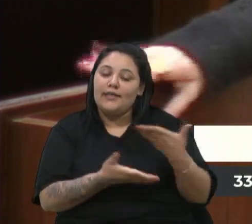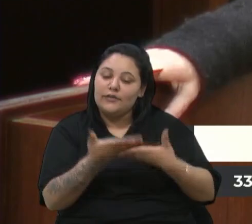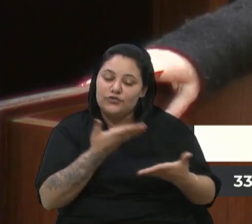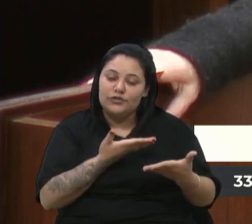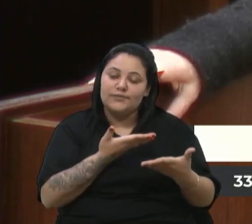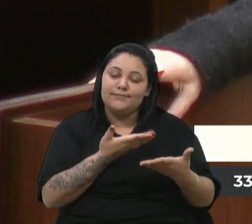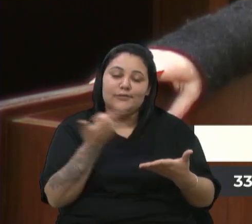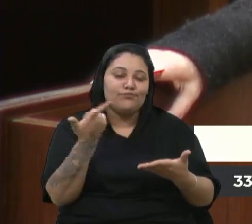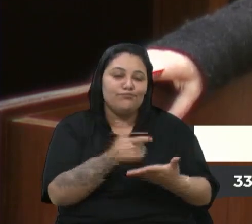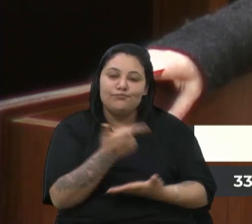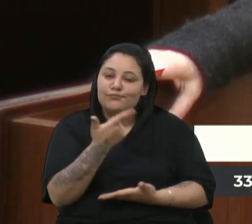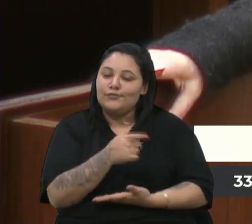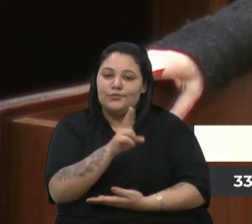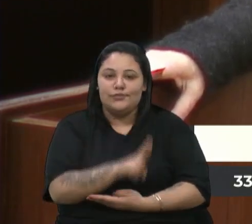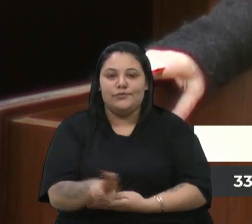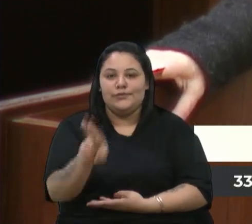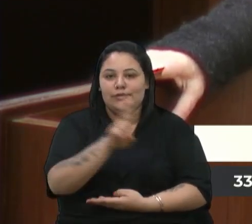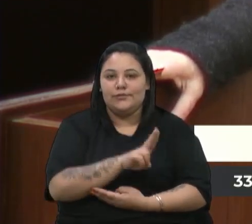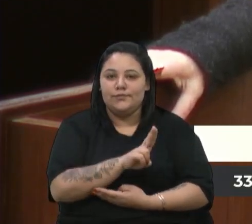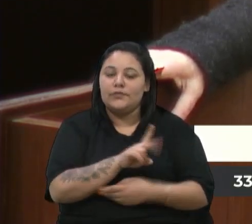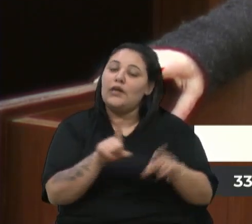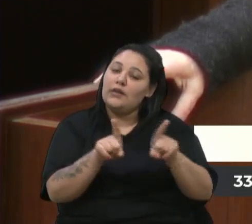serviço. Além disso, né,